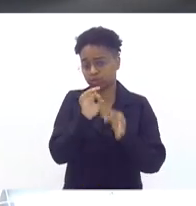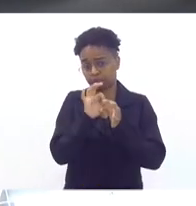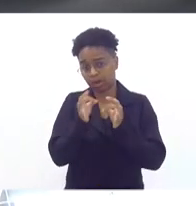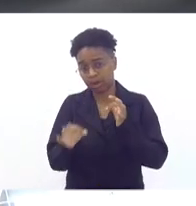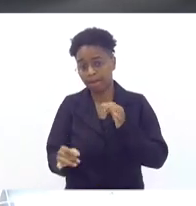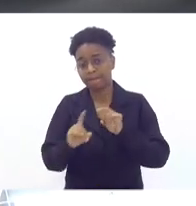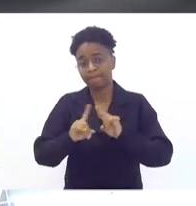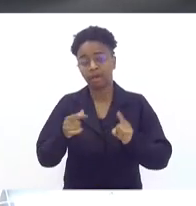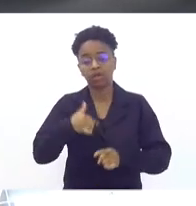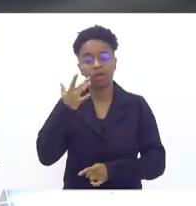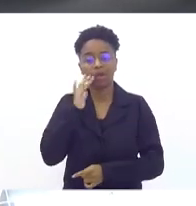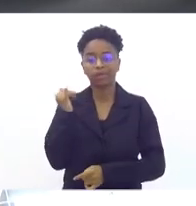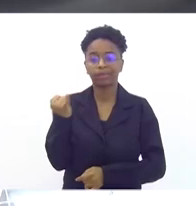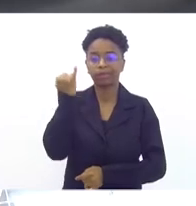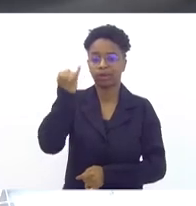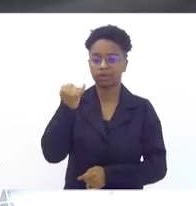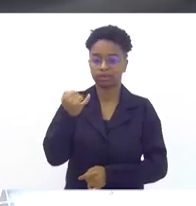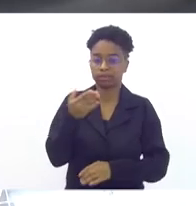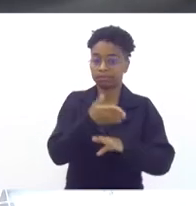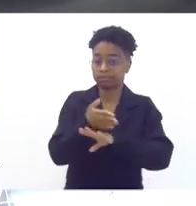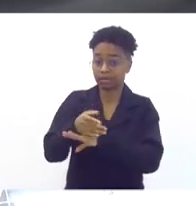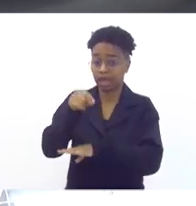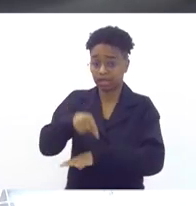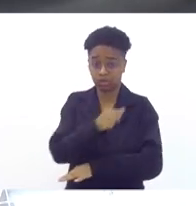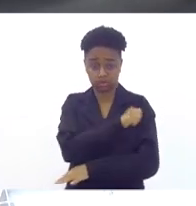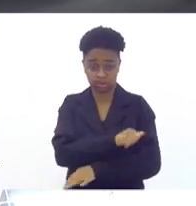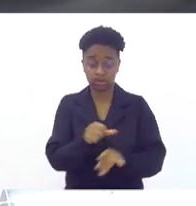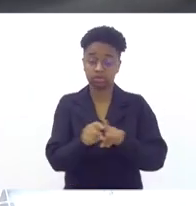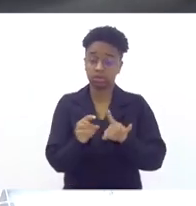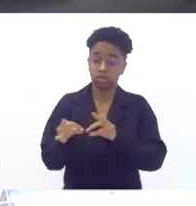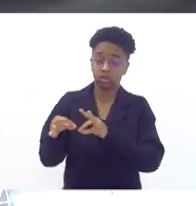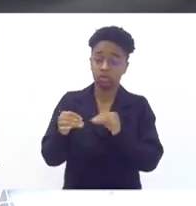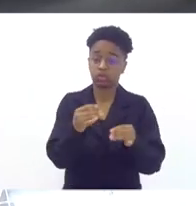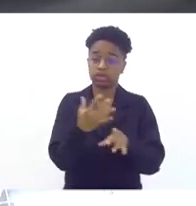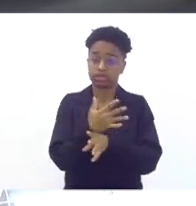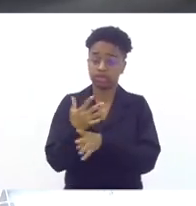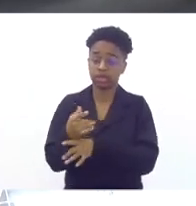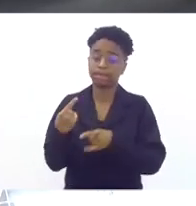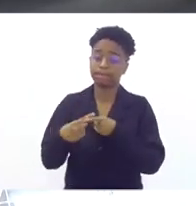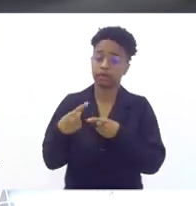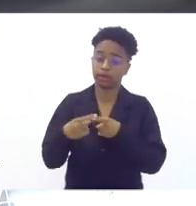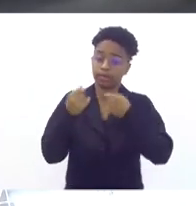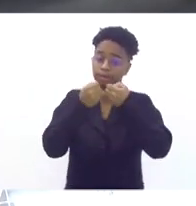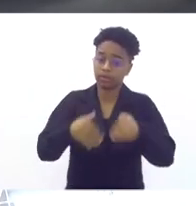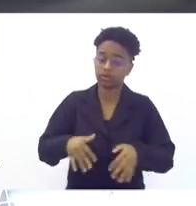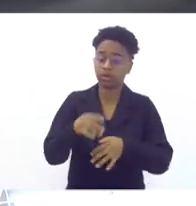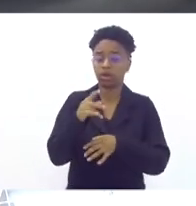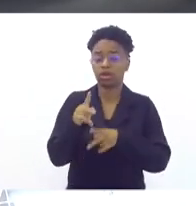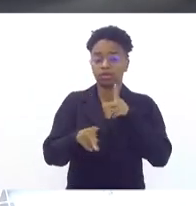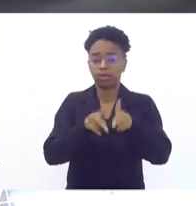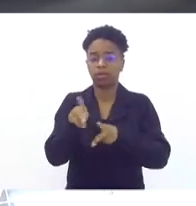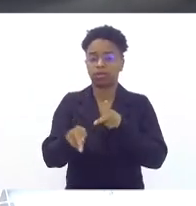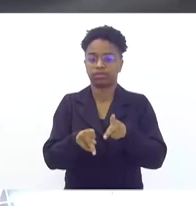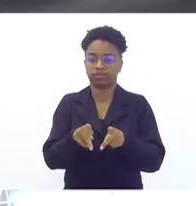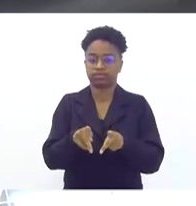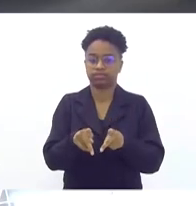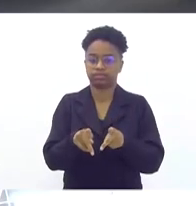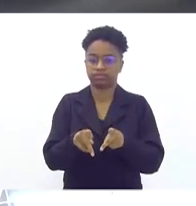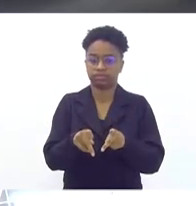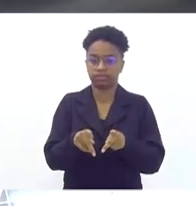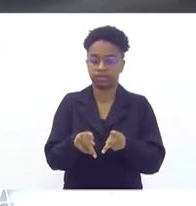fundamental a participação não só do Rio de Janeiro Mas de todos os municípios porque isso aflige ao cidadão da ponta ali